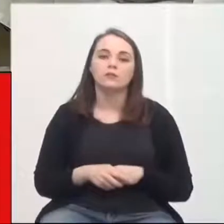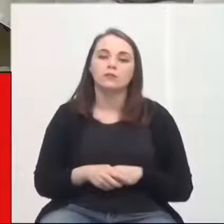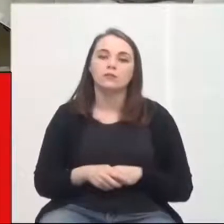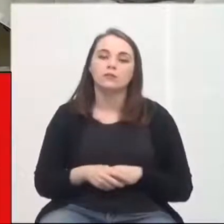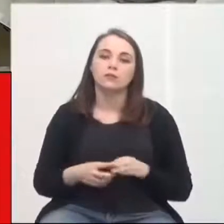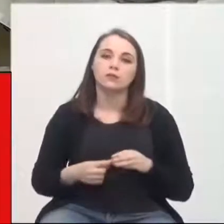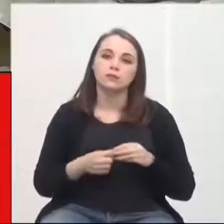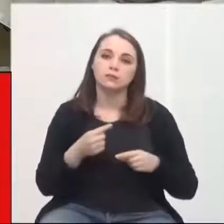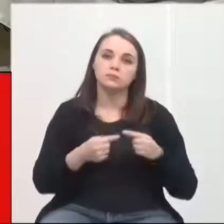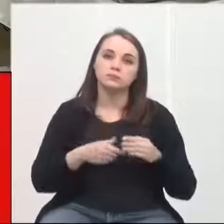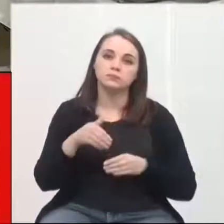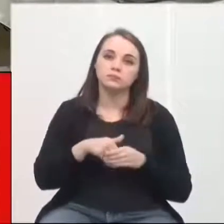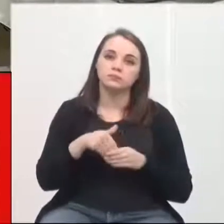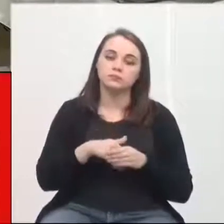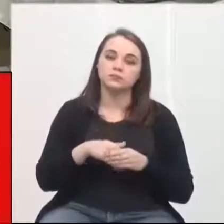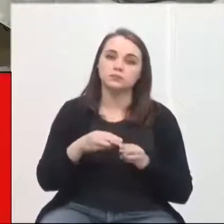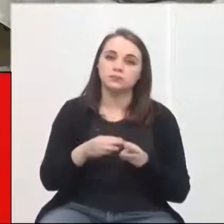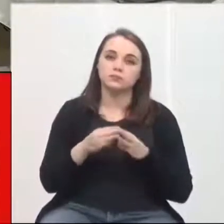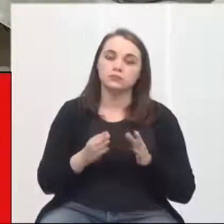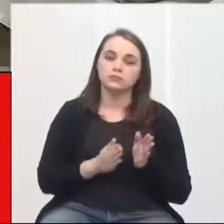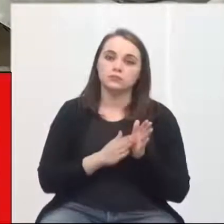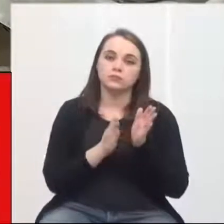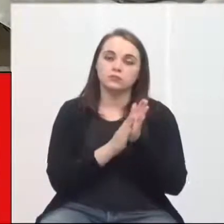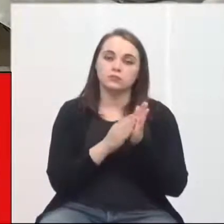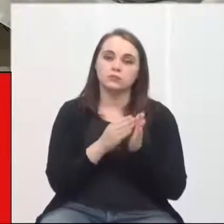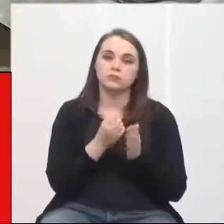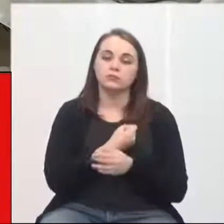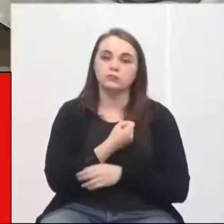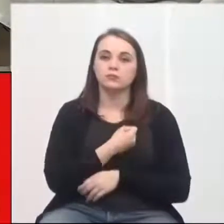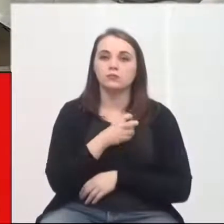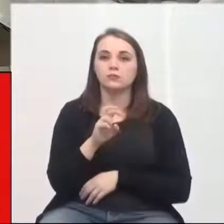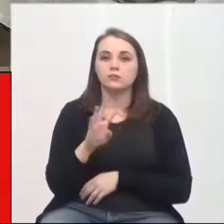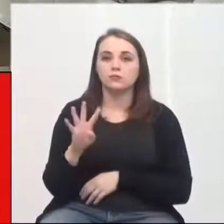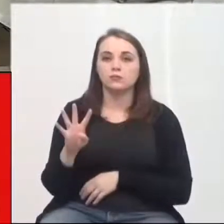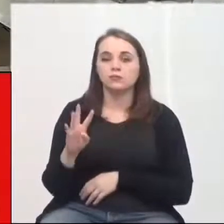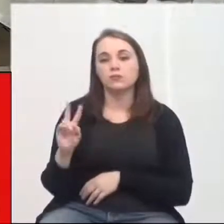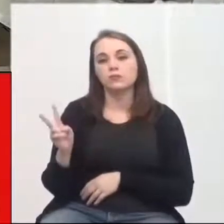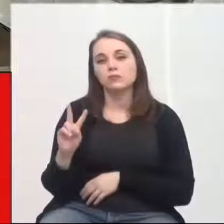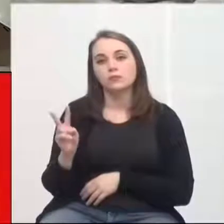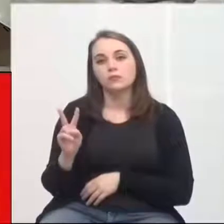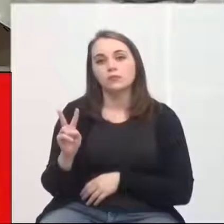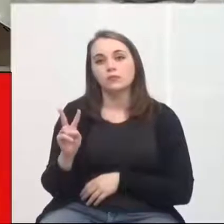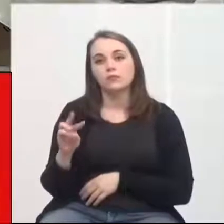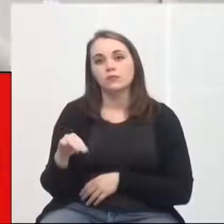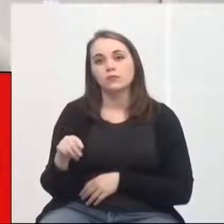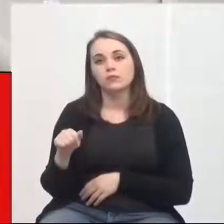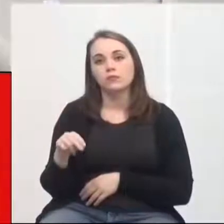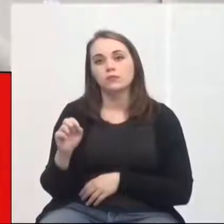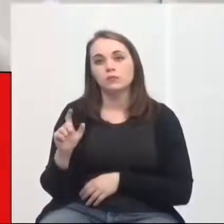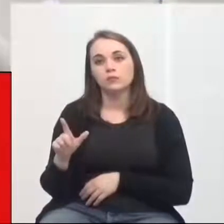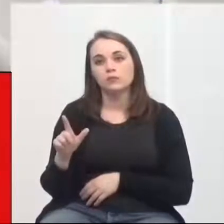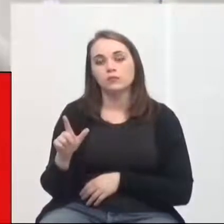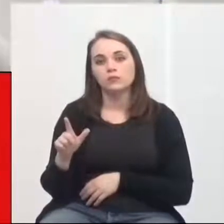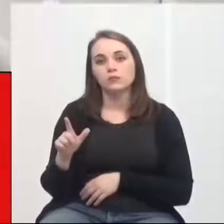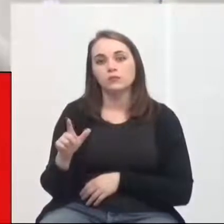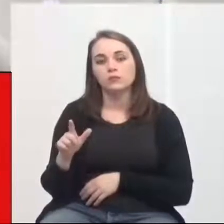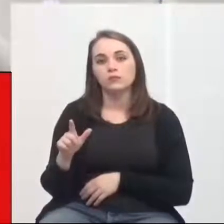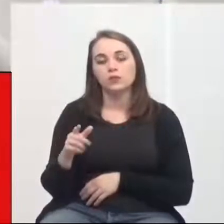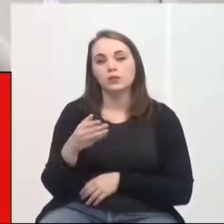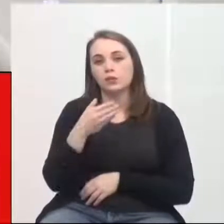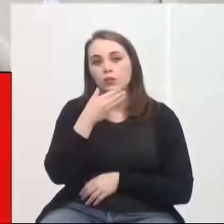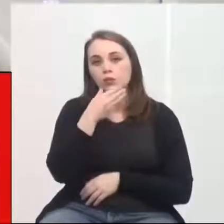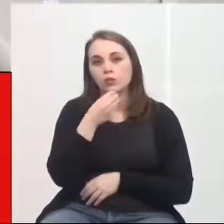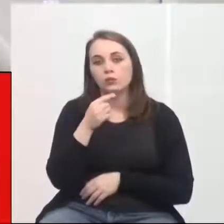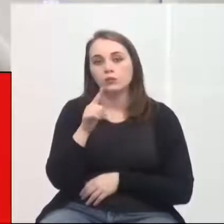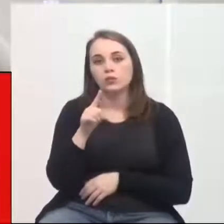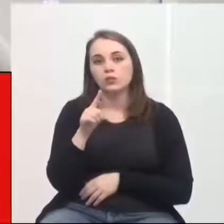Em única discussão e votação, a moção de aplauso número 54-21, de autoria do vereador Manuel Rosenck, ao cabo Jefferson